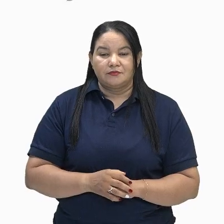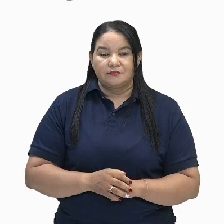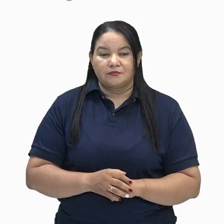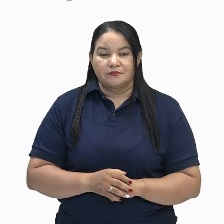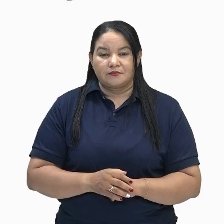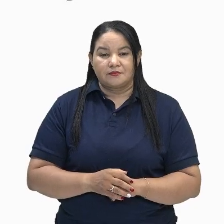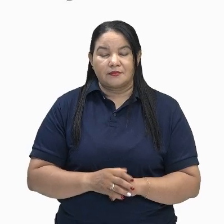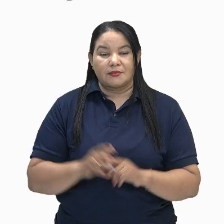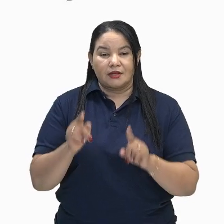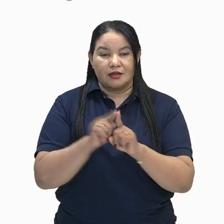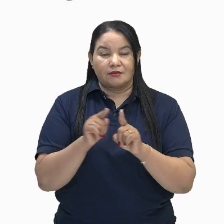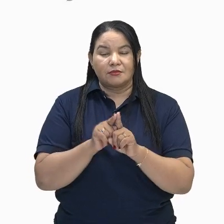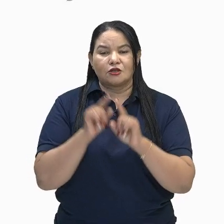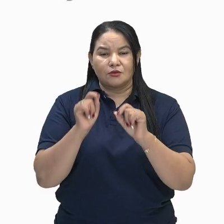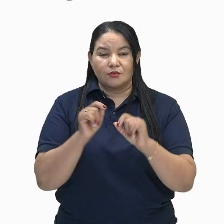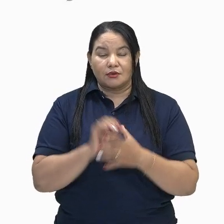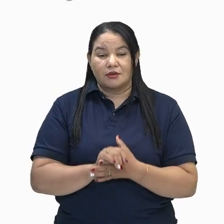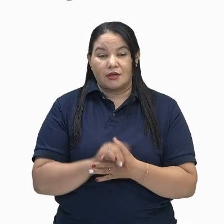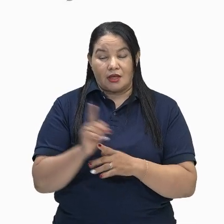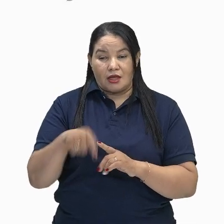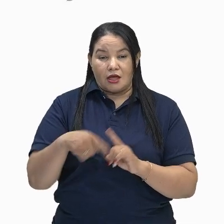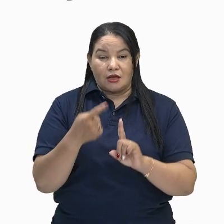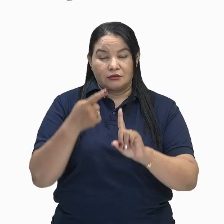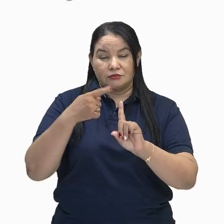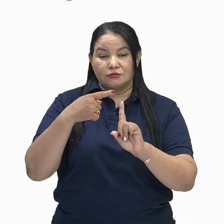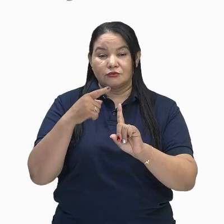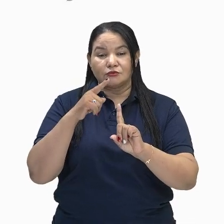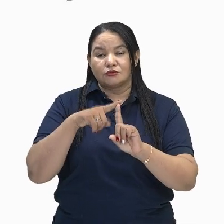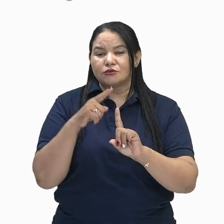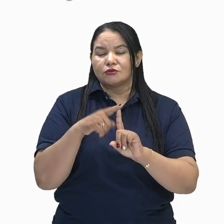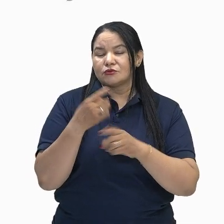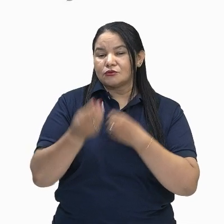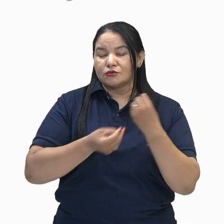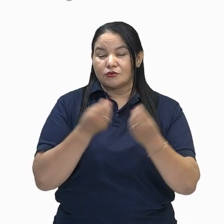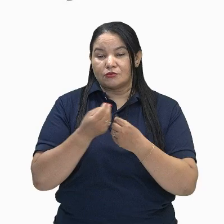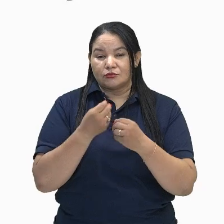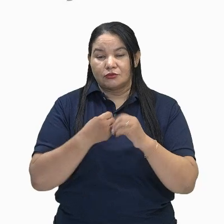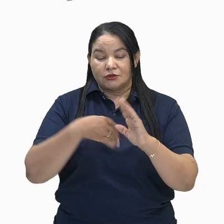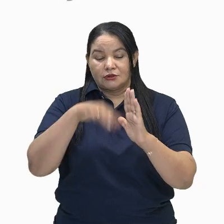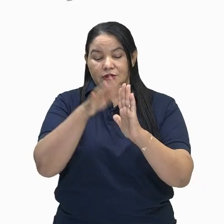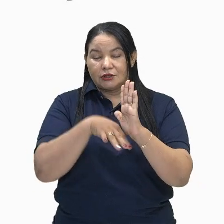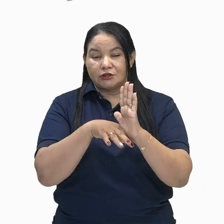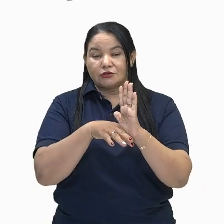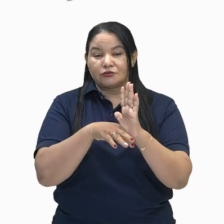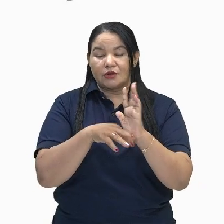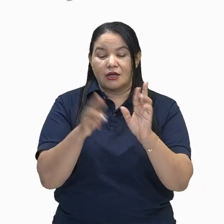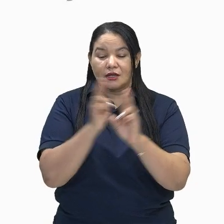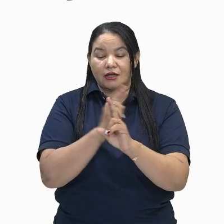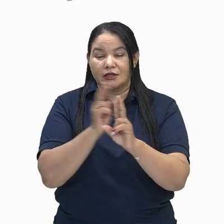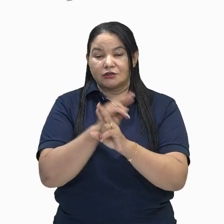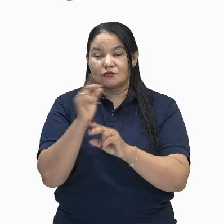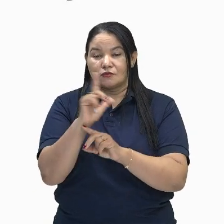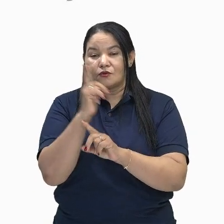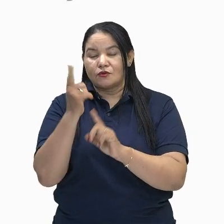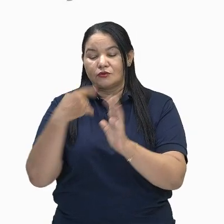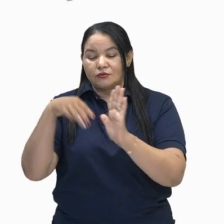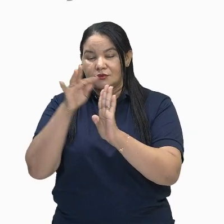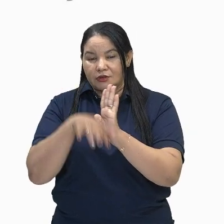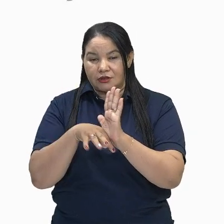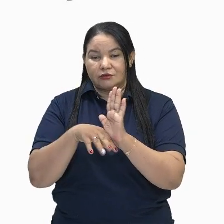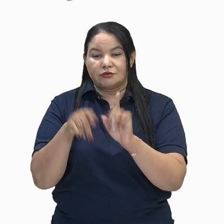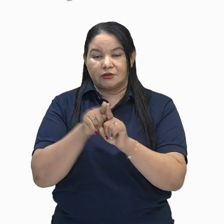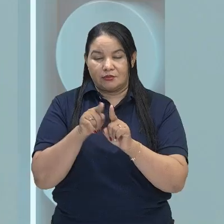a intertextualidade é uma forma de você relacionar um texto com um texto já conhecido, um texto